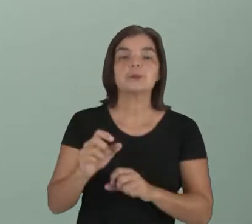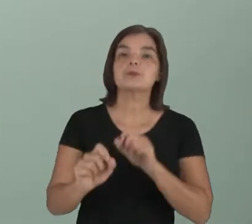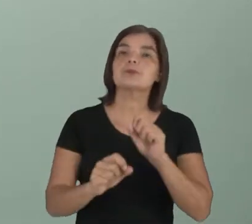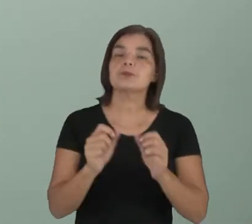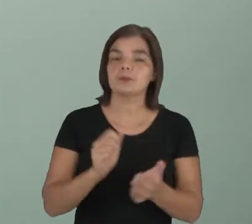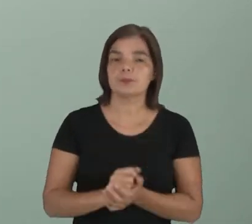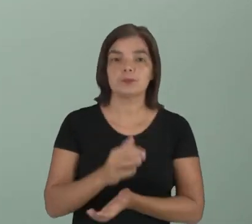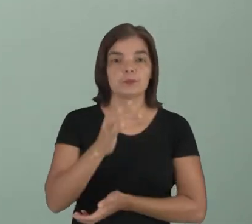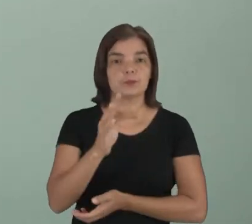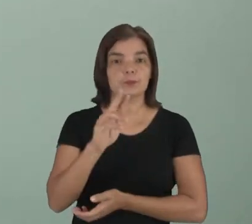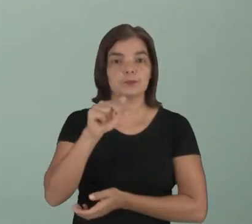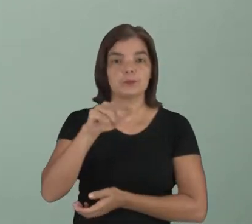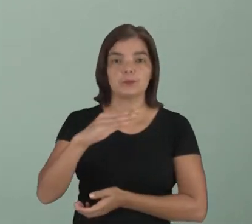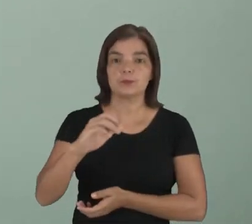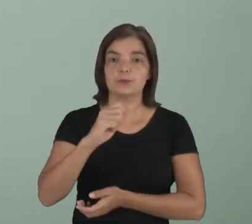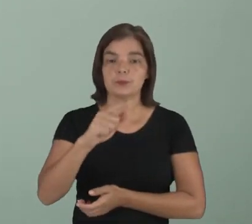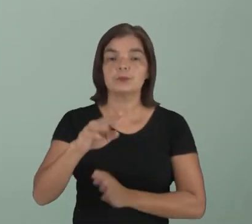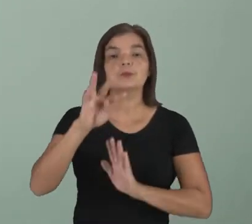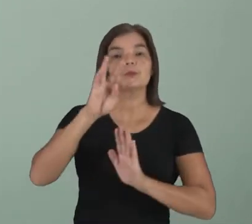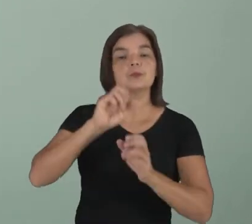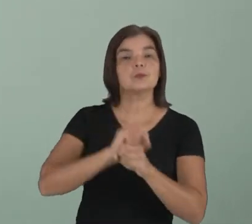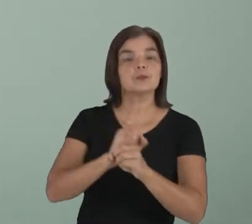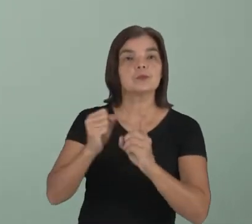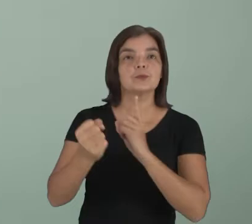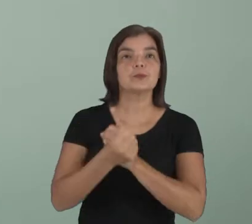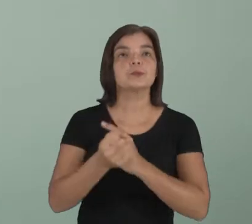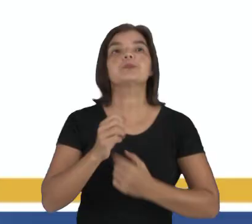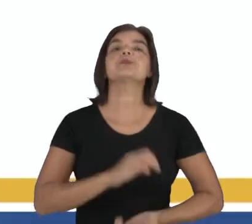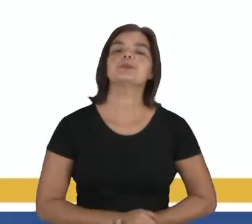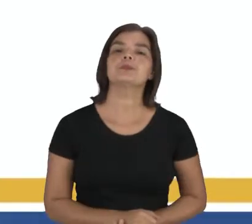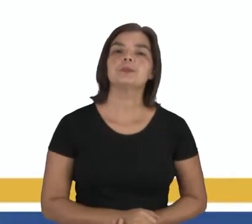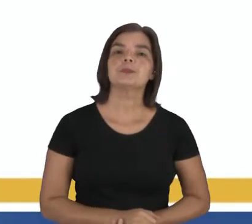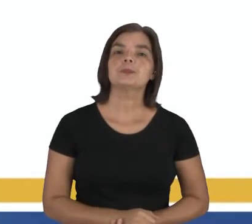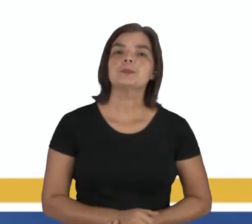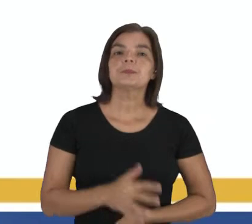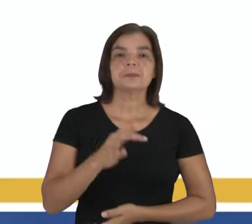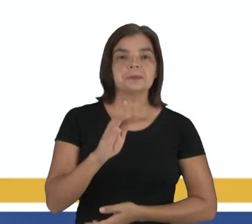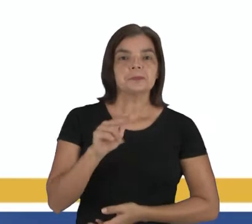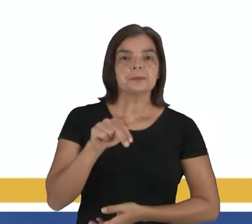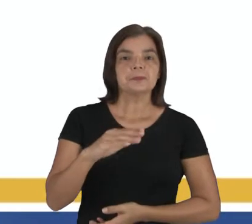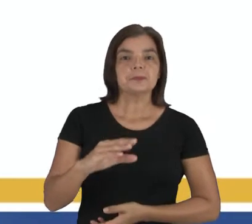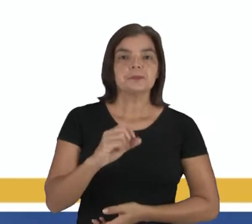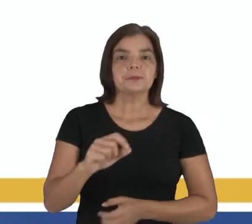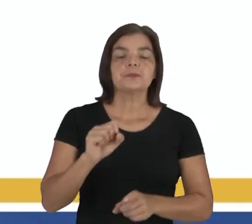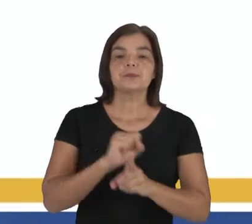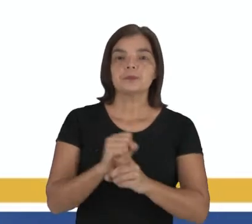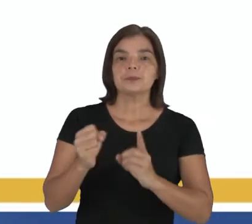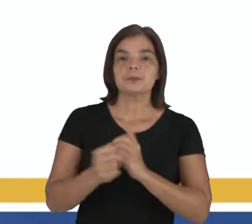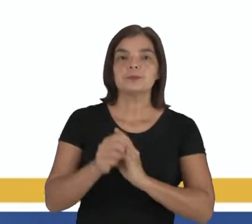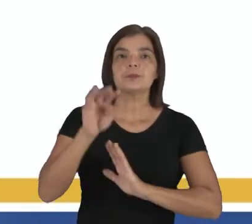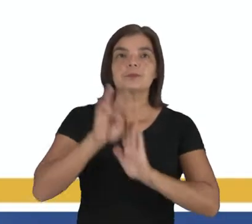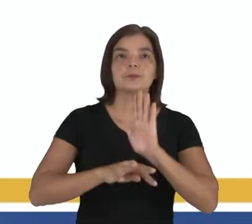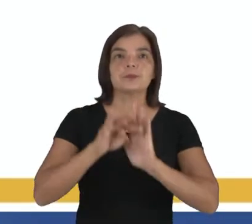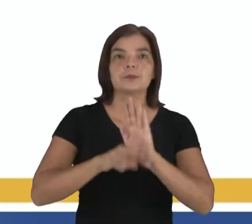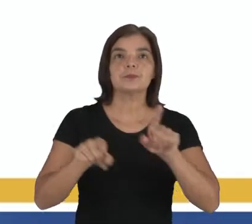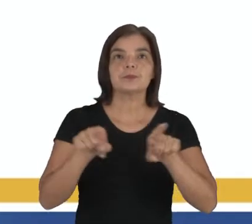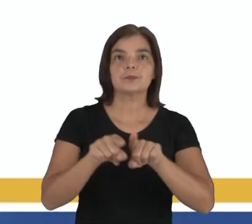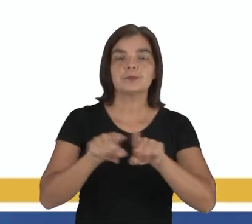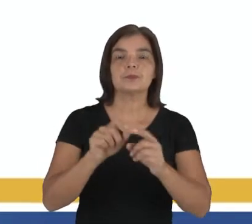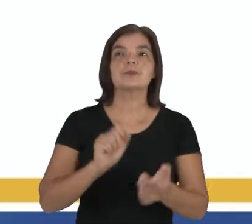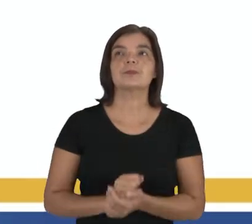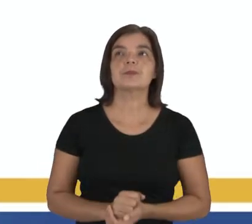respeito de função social. Olha só. A função social dos textos. A